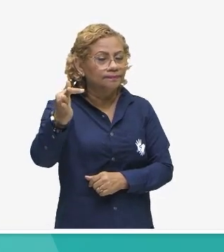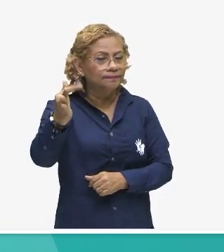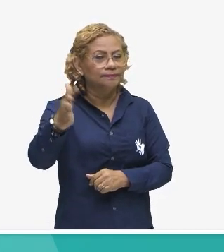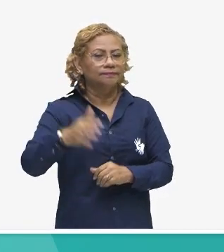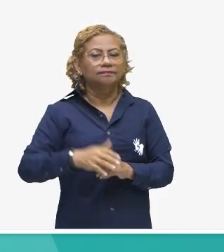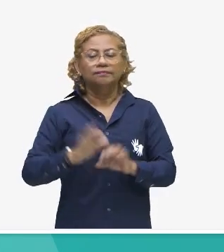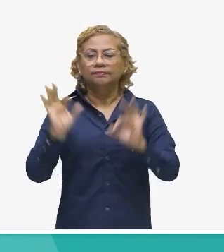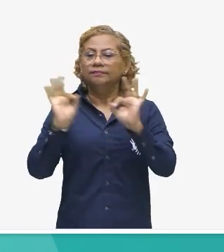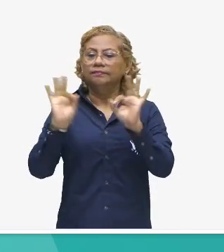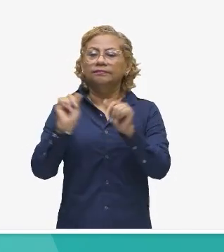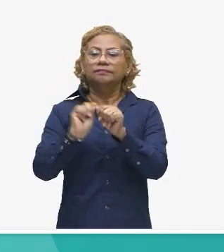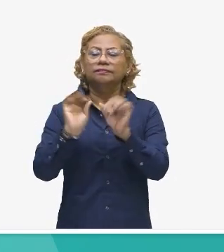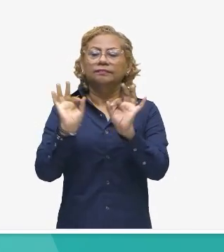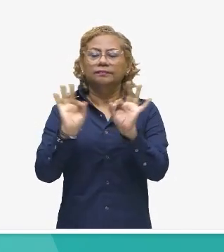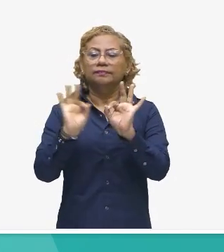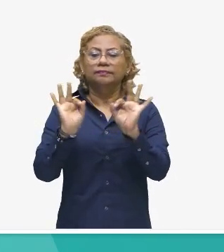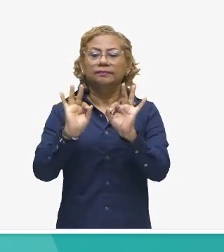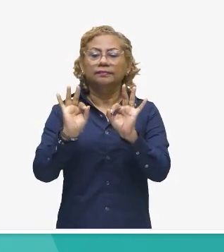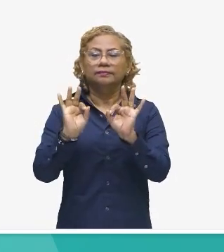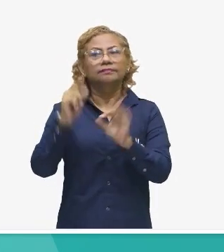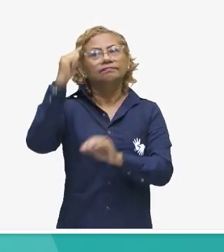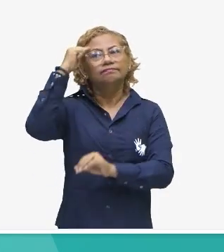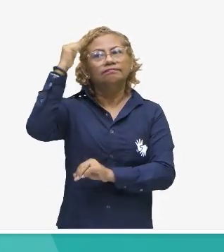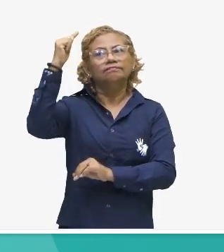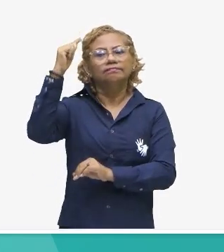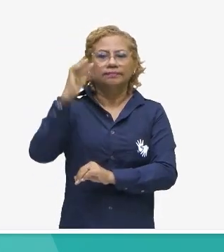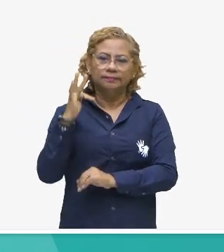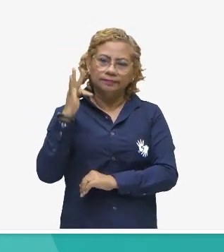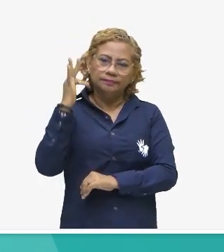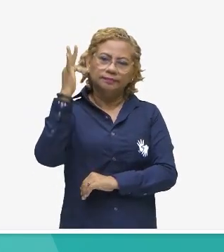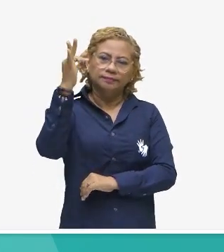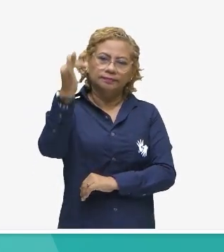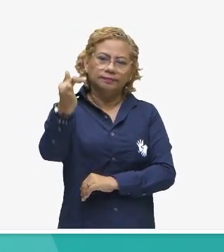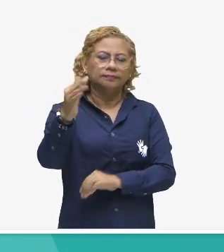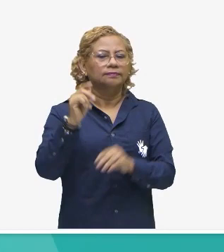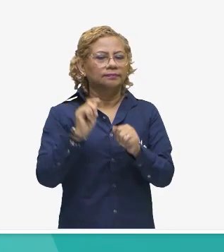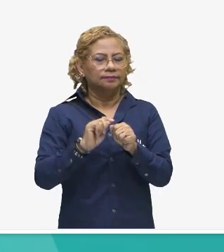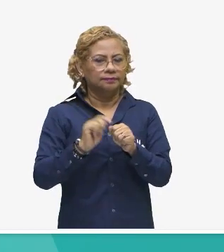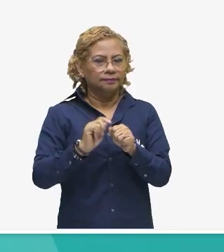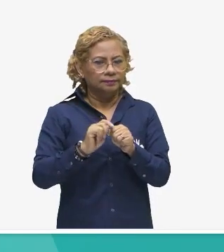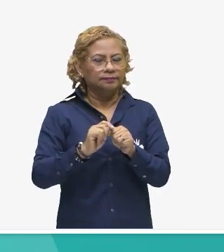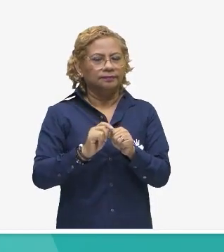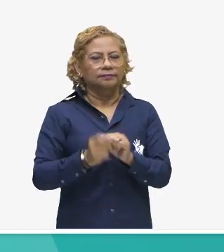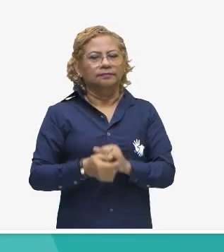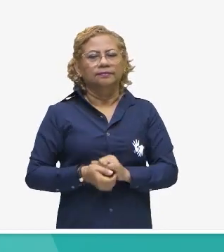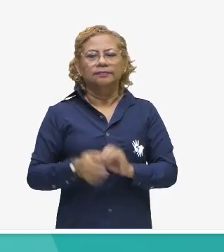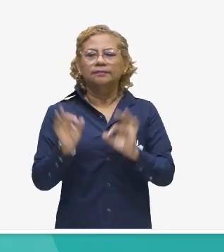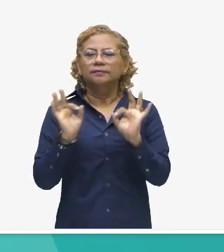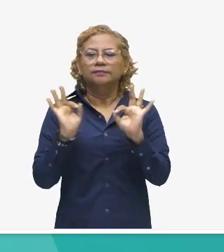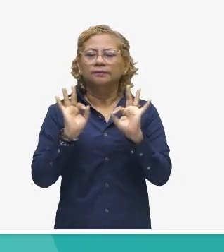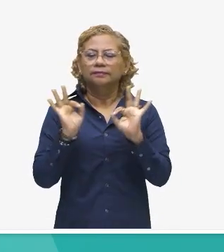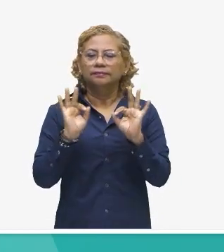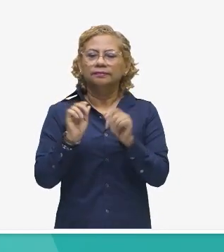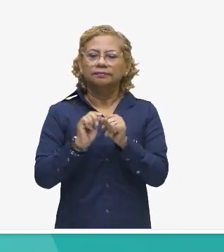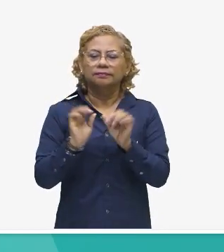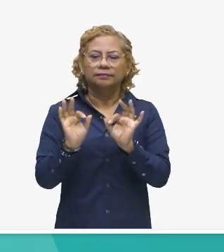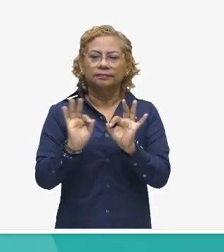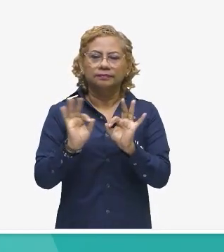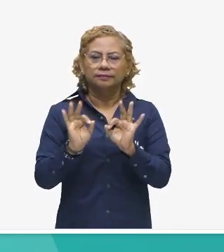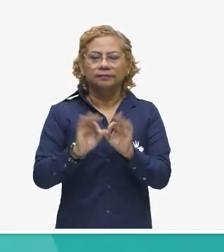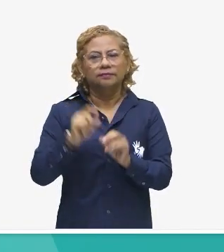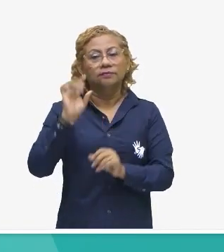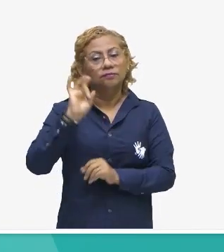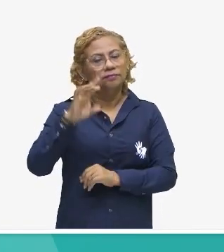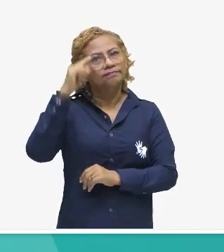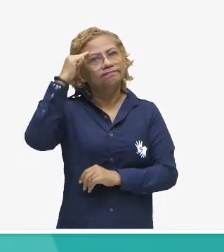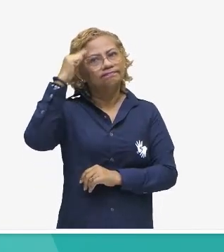né, feito as ações, né, as ações não foram feitas, não foram realizadas, né, então ainda não